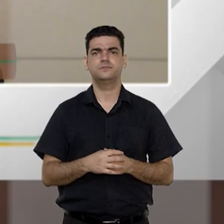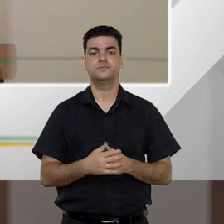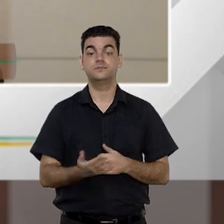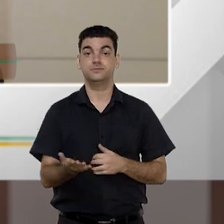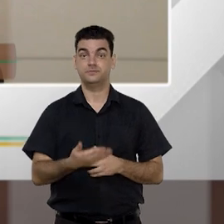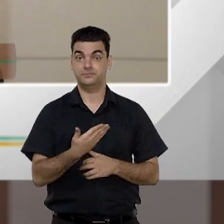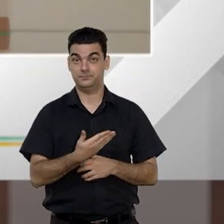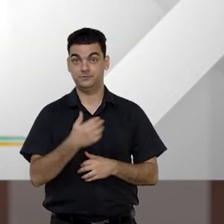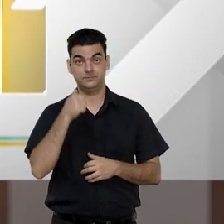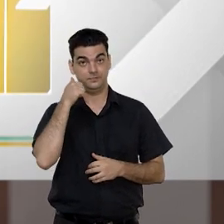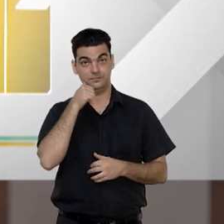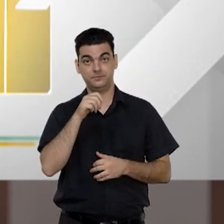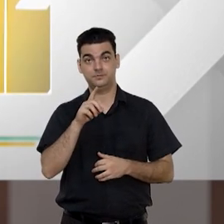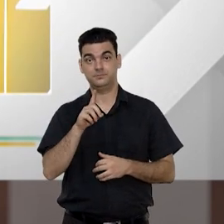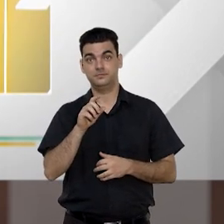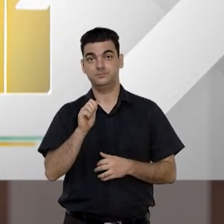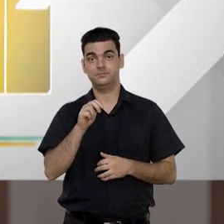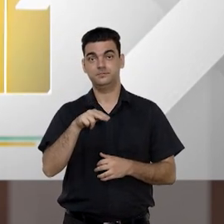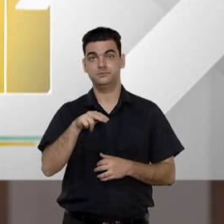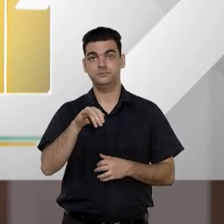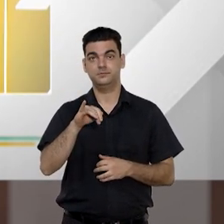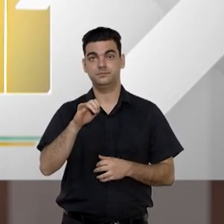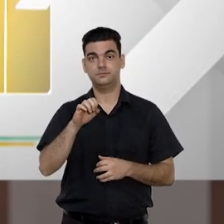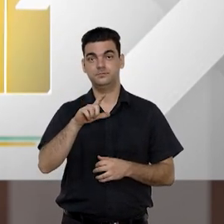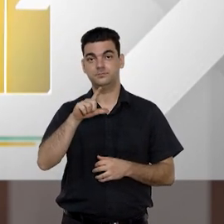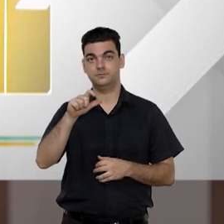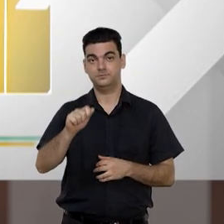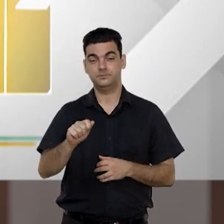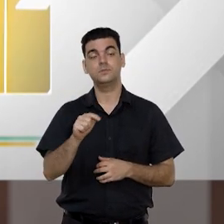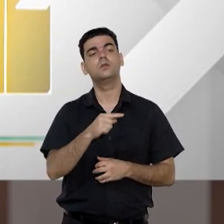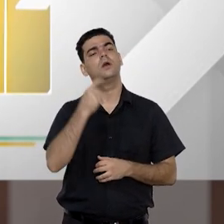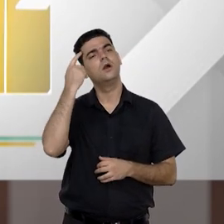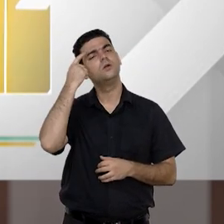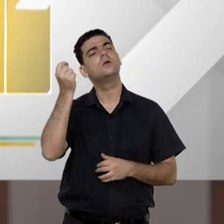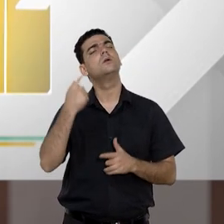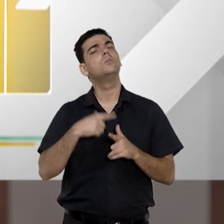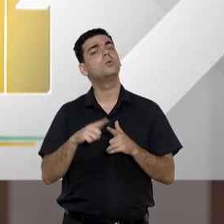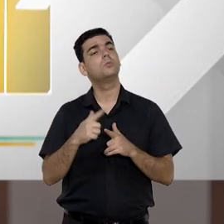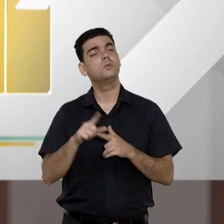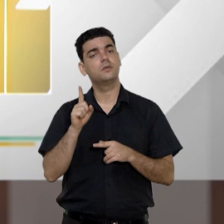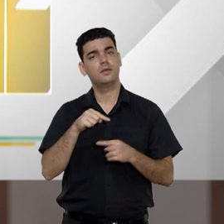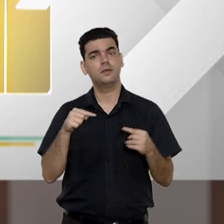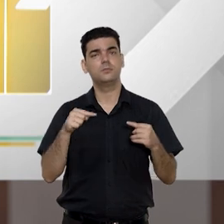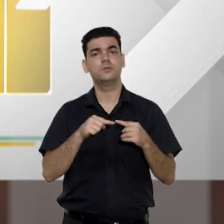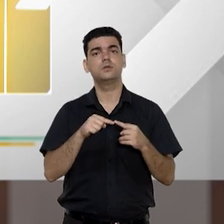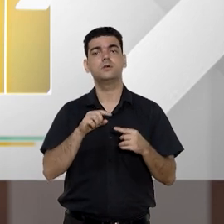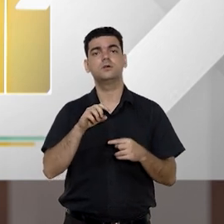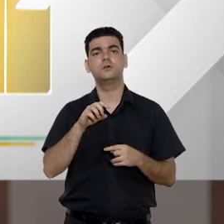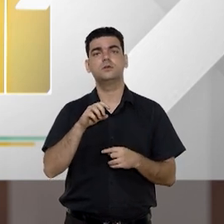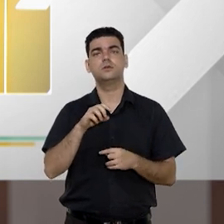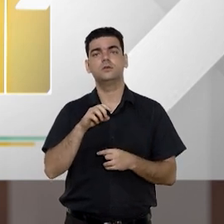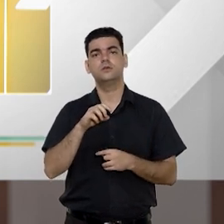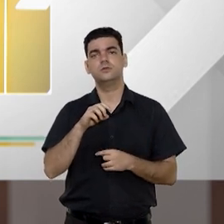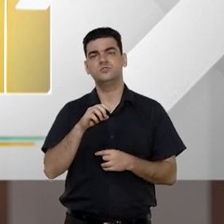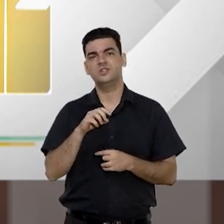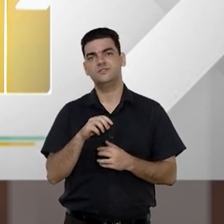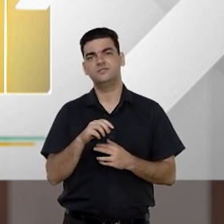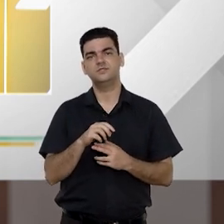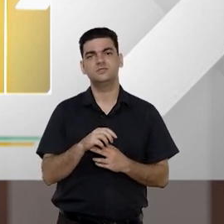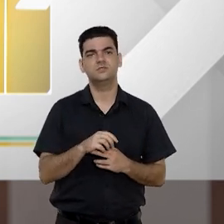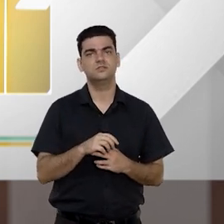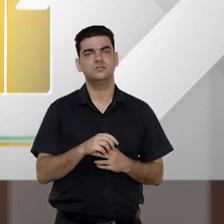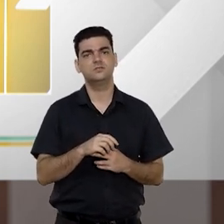envolvidos. E a senhora, doutora Daniela, o que pensa sobre os desafios e problemas relacionados aos